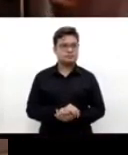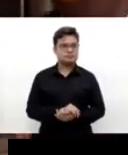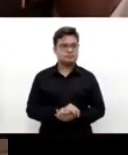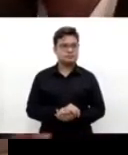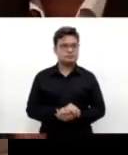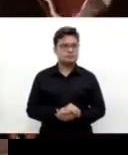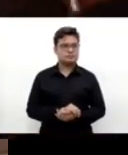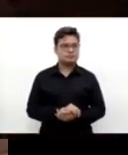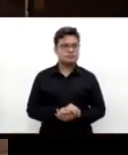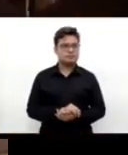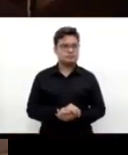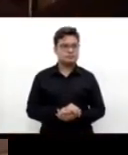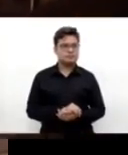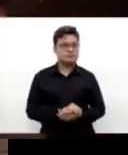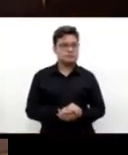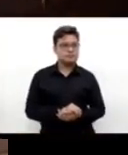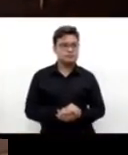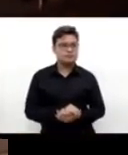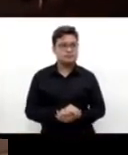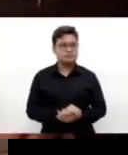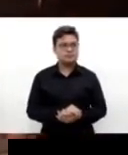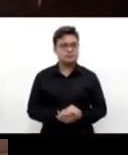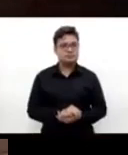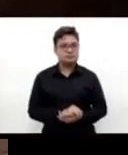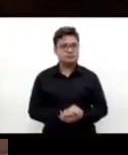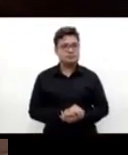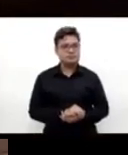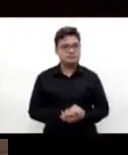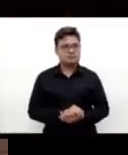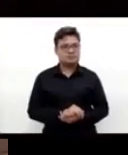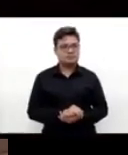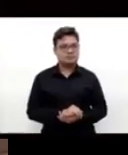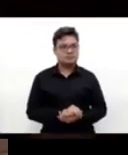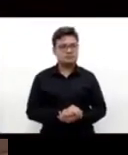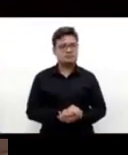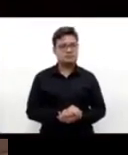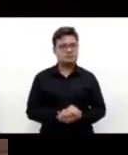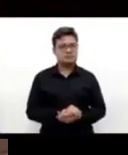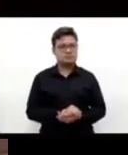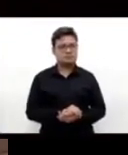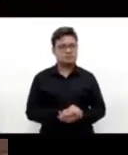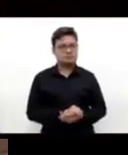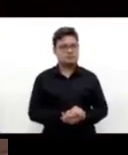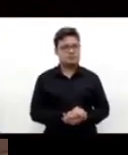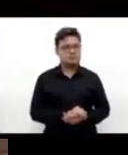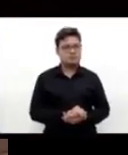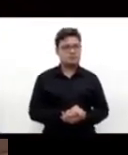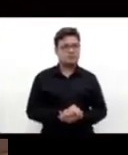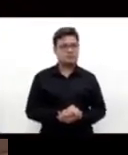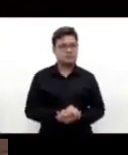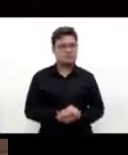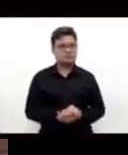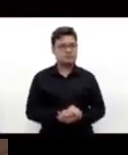eu comecei a bater palma forte também ali do lado, eu levantei, uma pessoa atrás levantou. Vereador Camozato, que estava ali por aí,